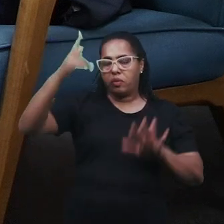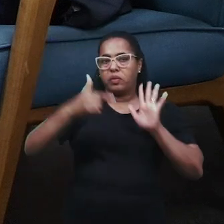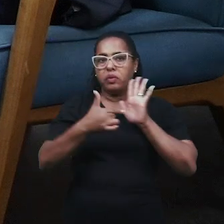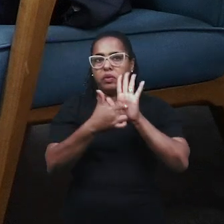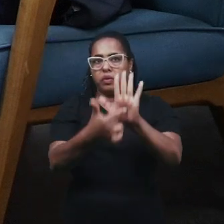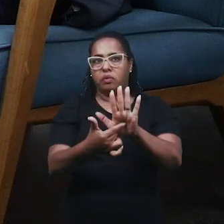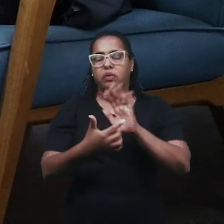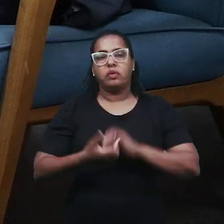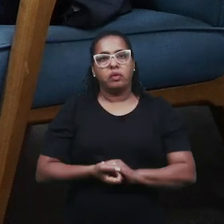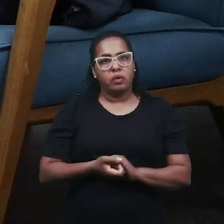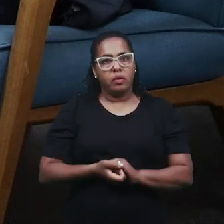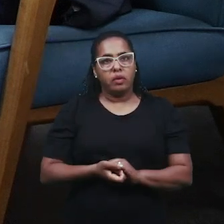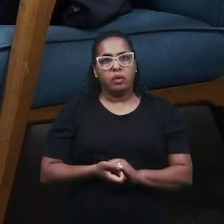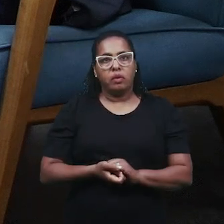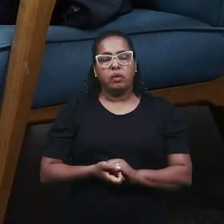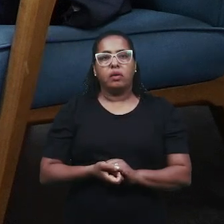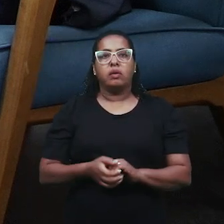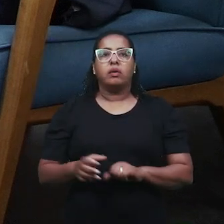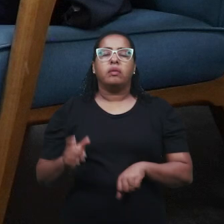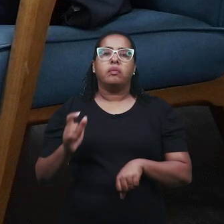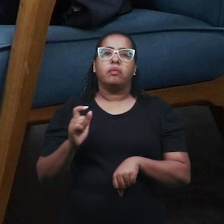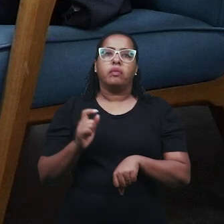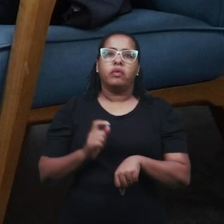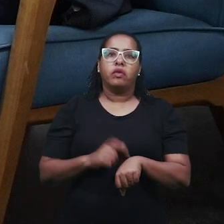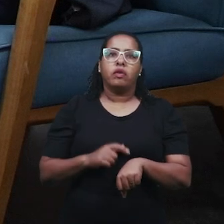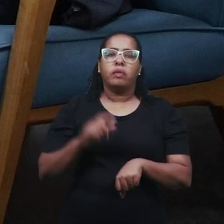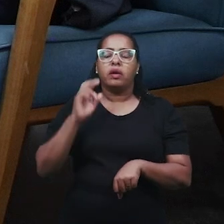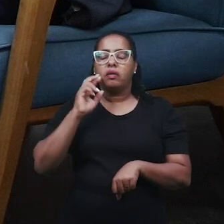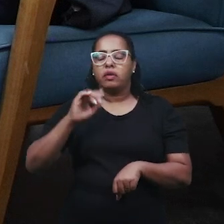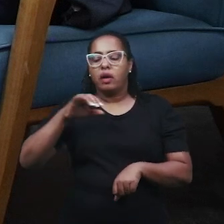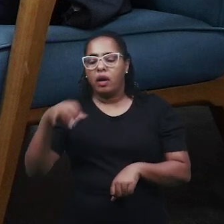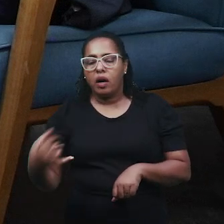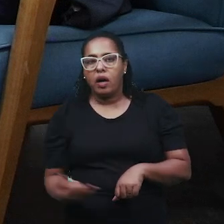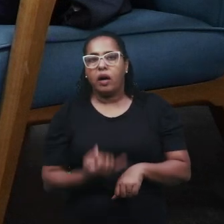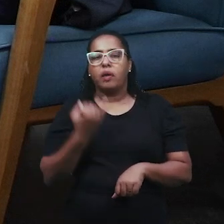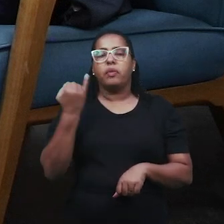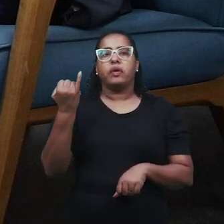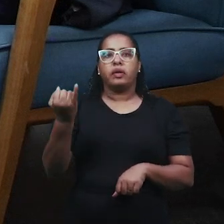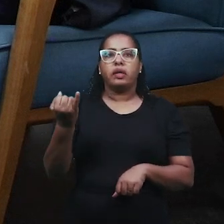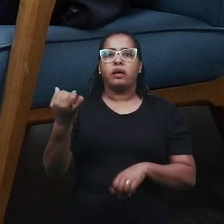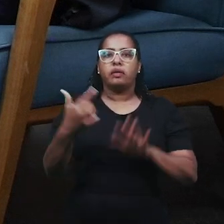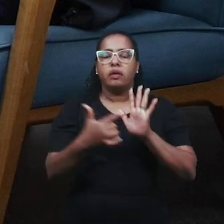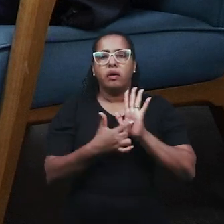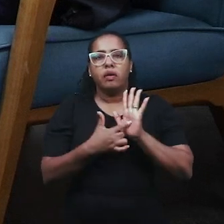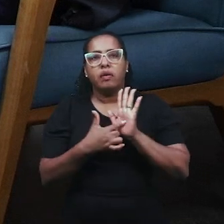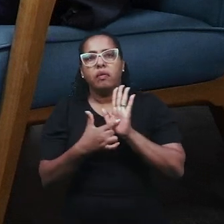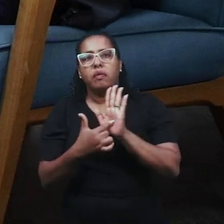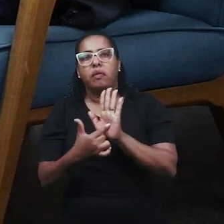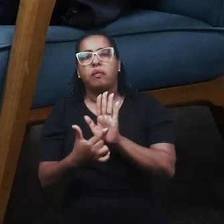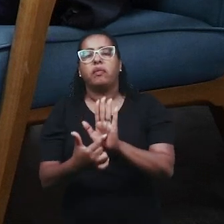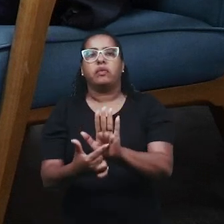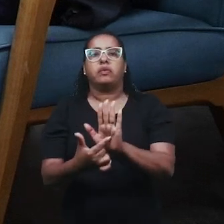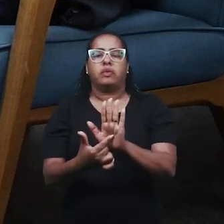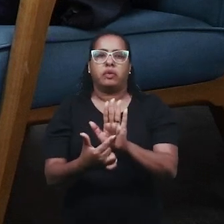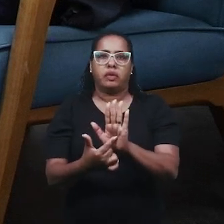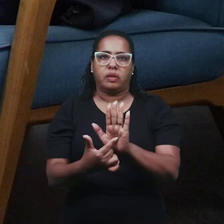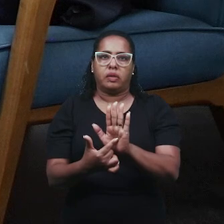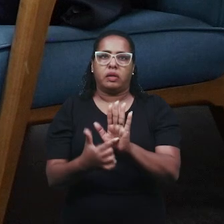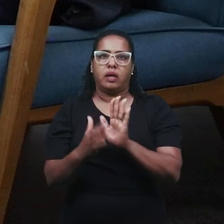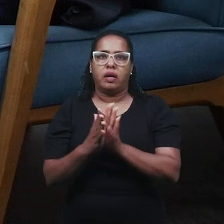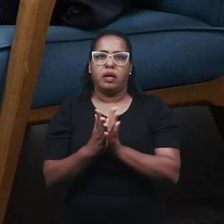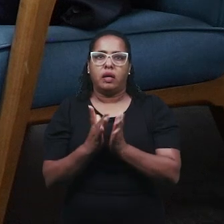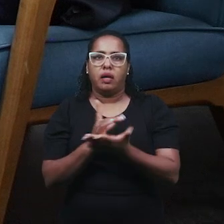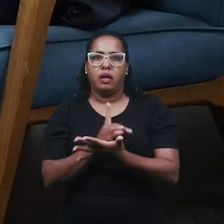Jesus nos deu. Então quando eles vêm, nós temos essa oportunidade, não simplesmente mostrar nas Escrituras, mas